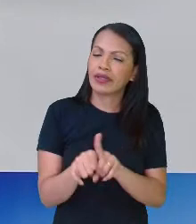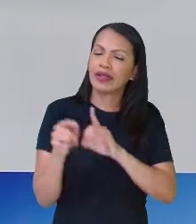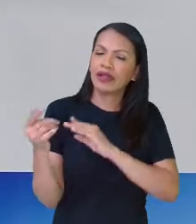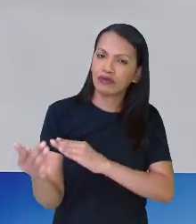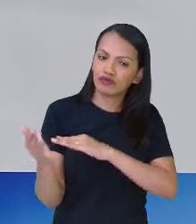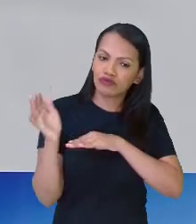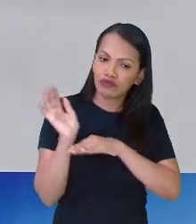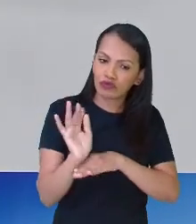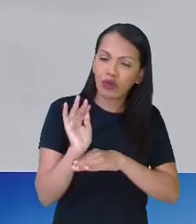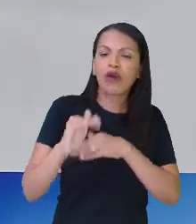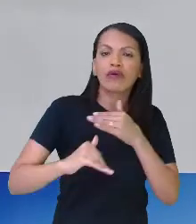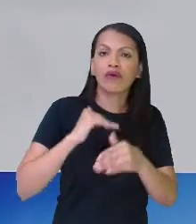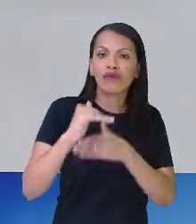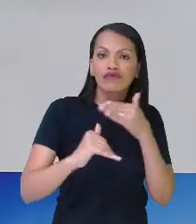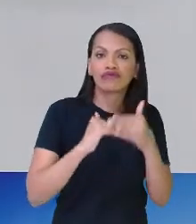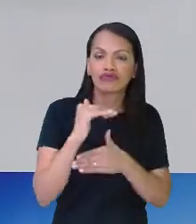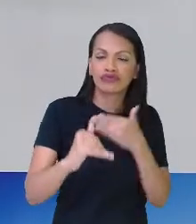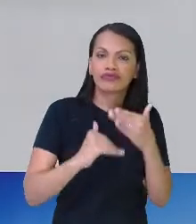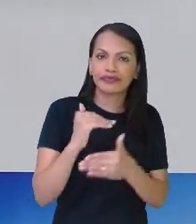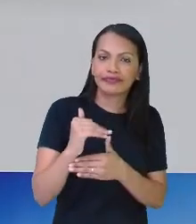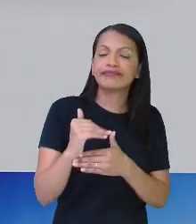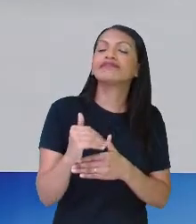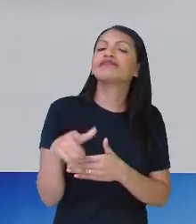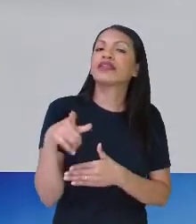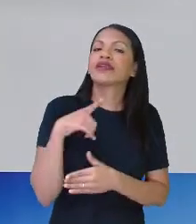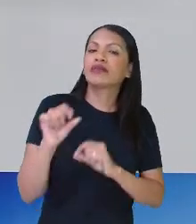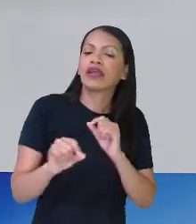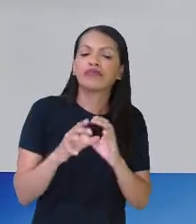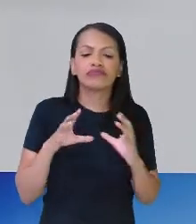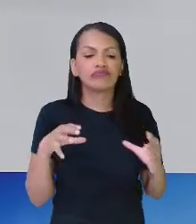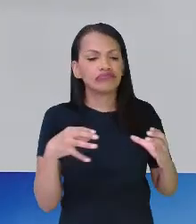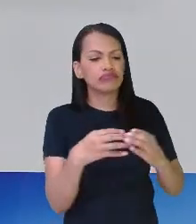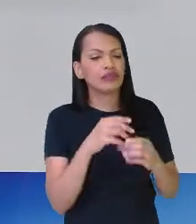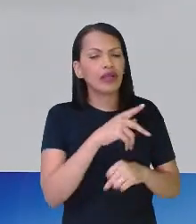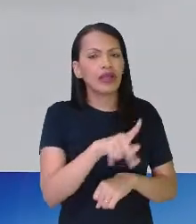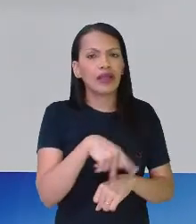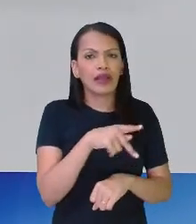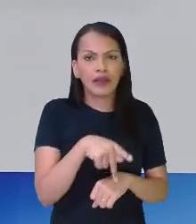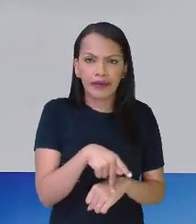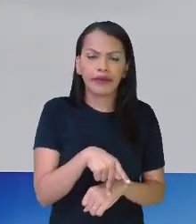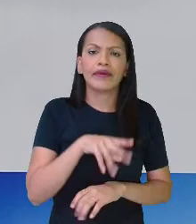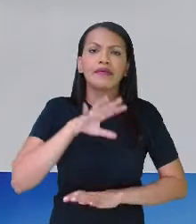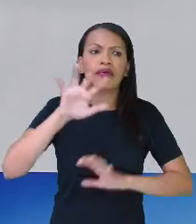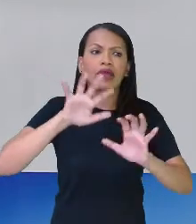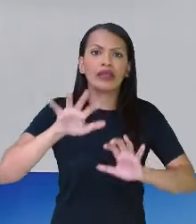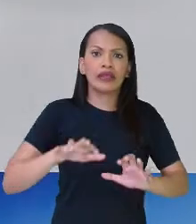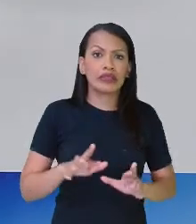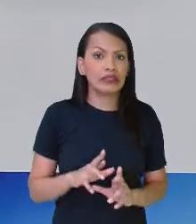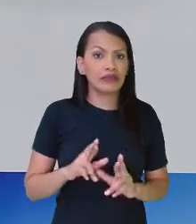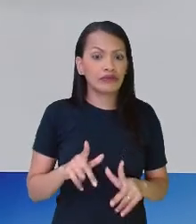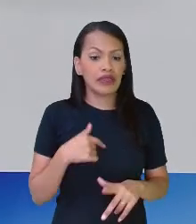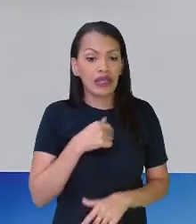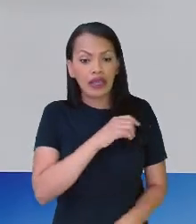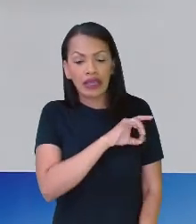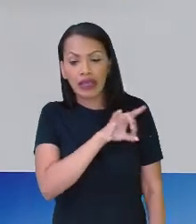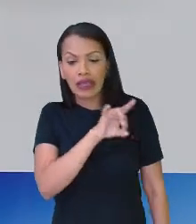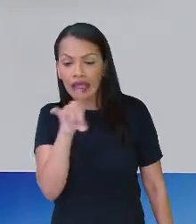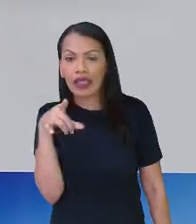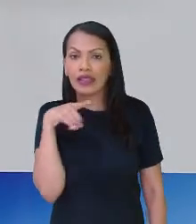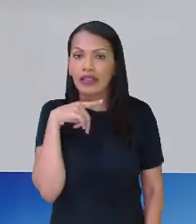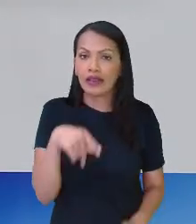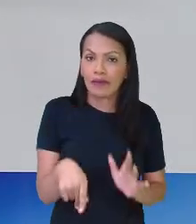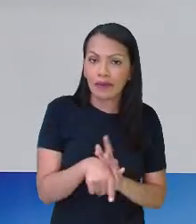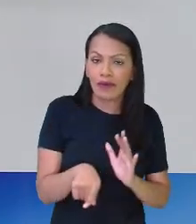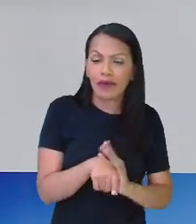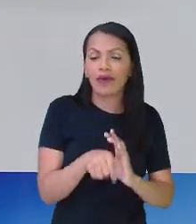contribuição. Lembrando a vocês que eles vieram de tribos, de países e de regiões diferentes. Então, cada um tem uma